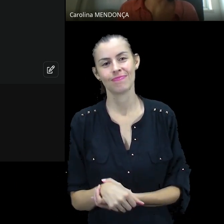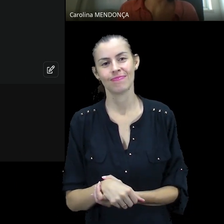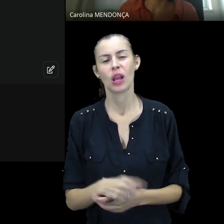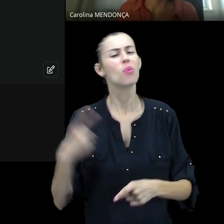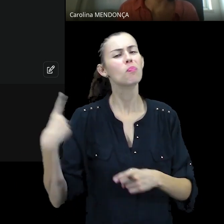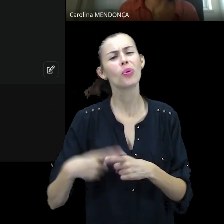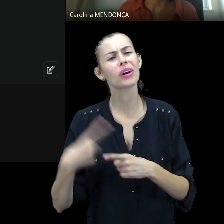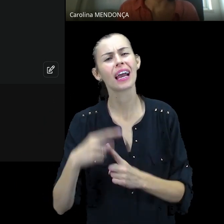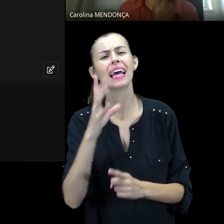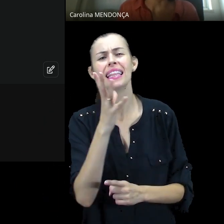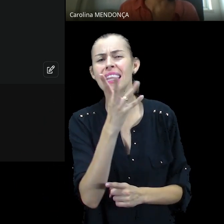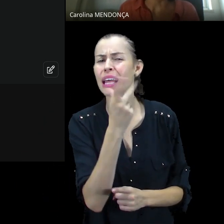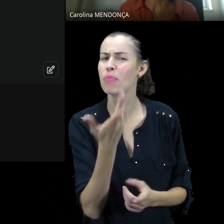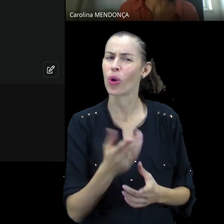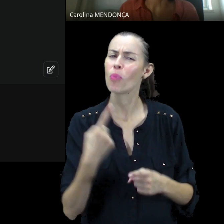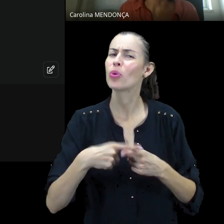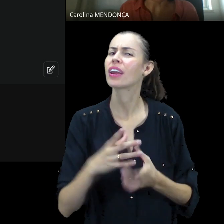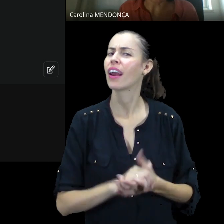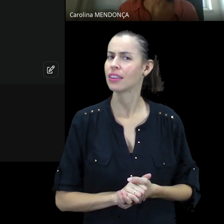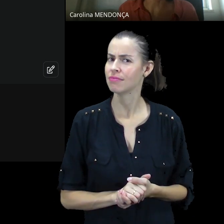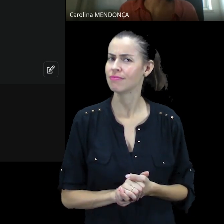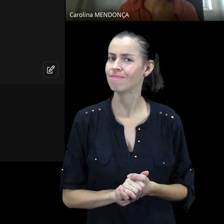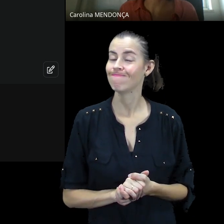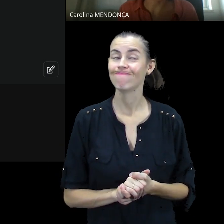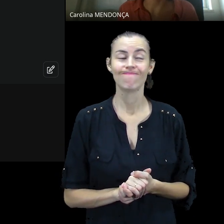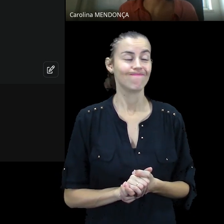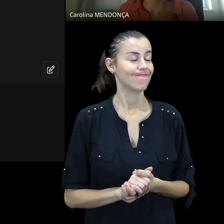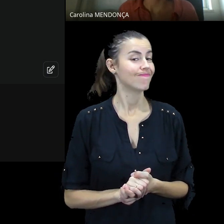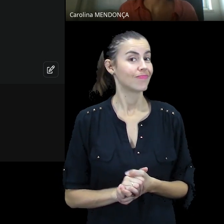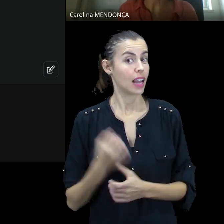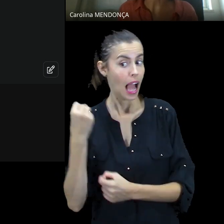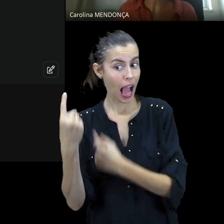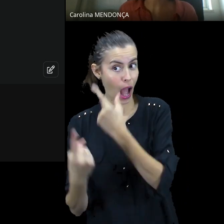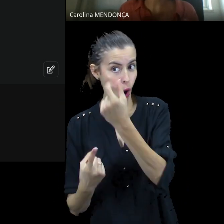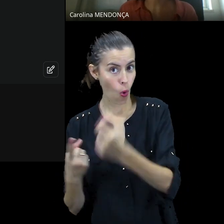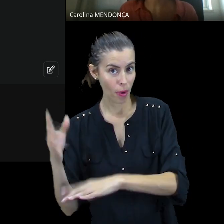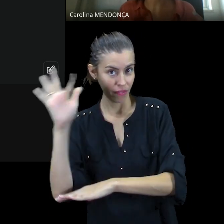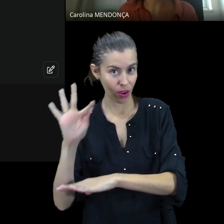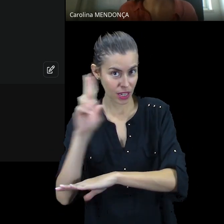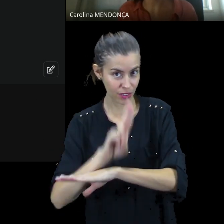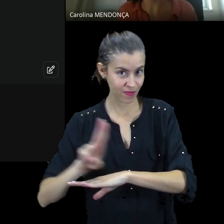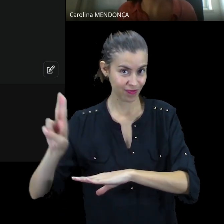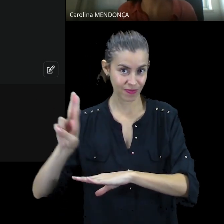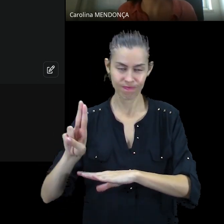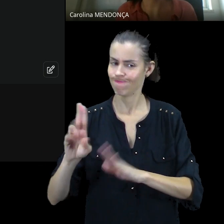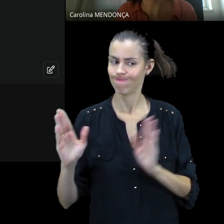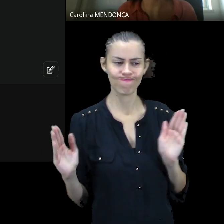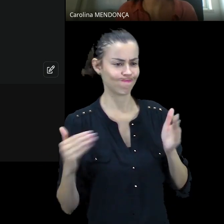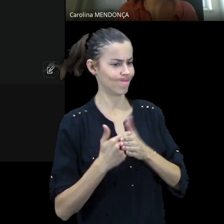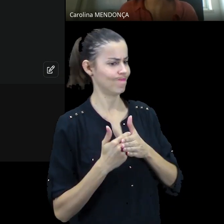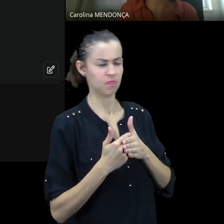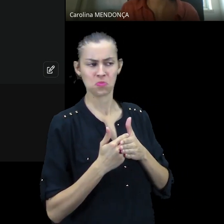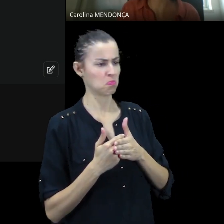resistência, né, a colocar essas discussões ou a garantir que o estudante faça essas discussões.